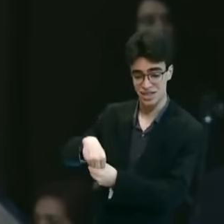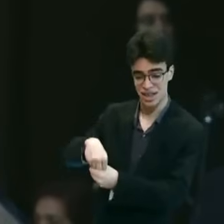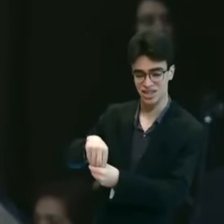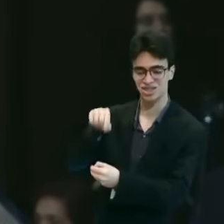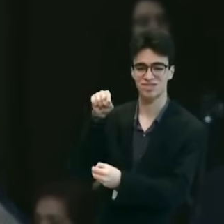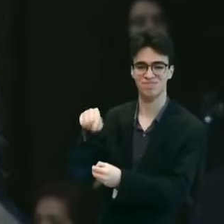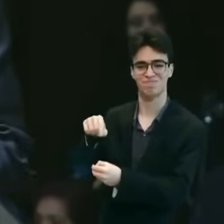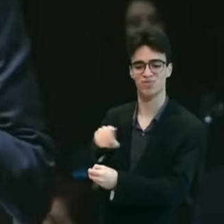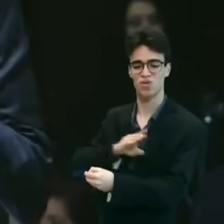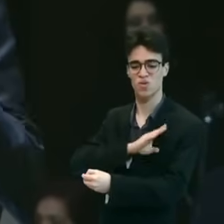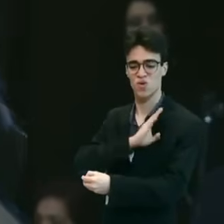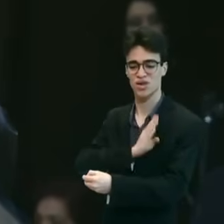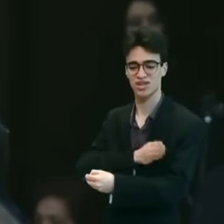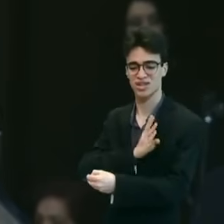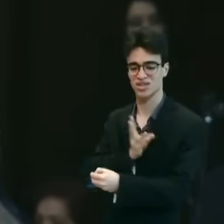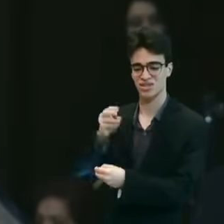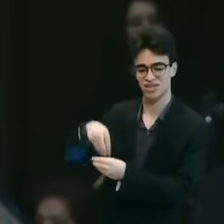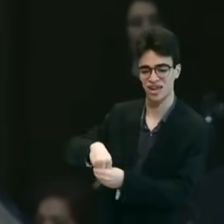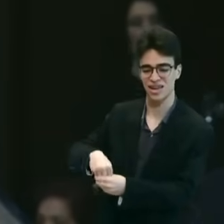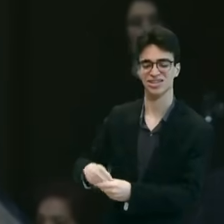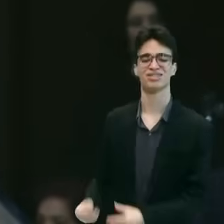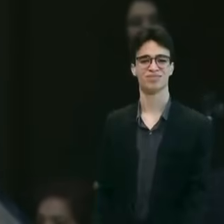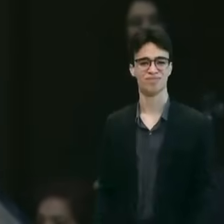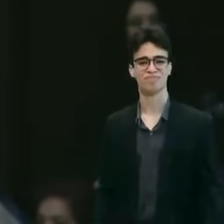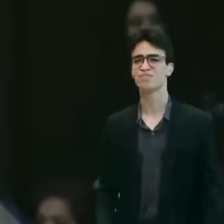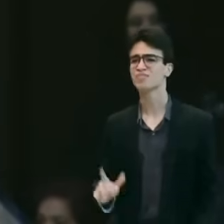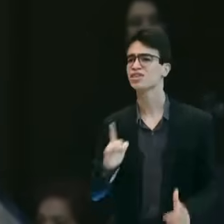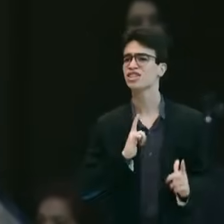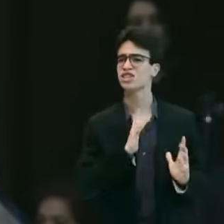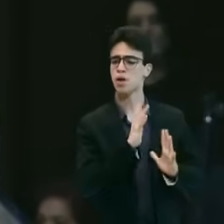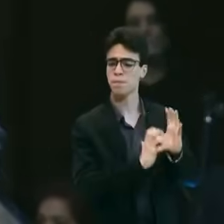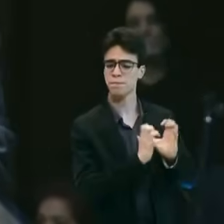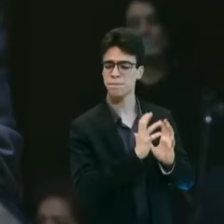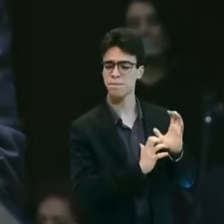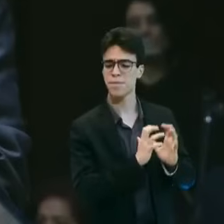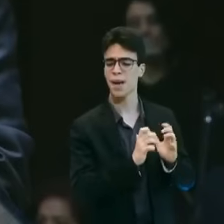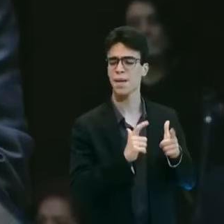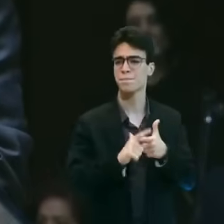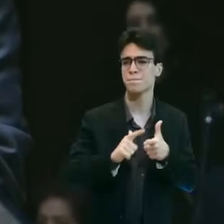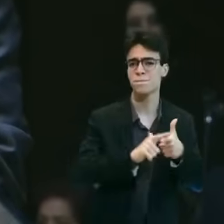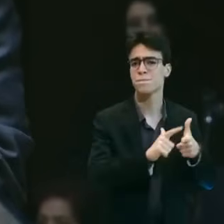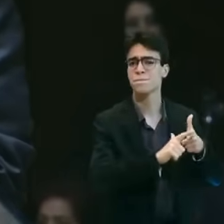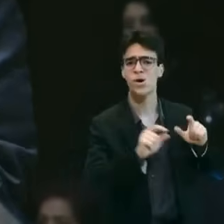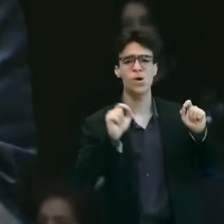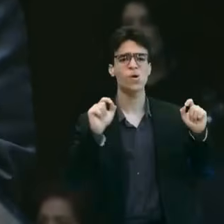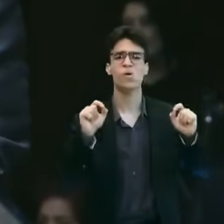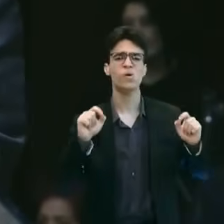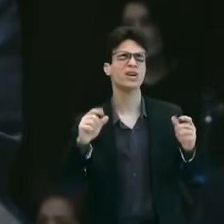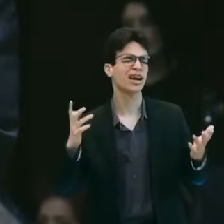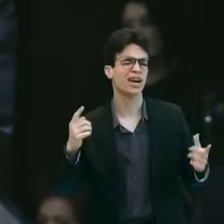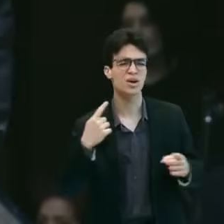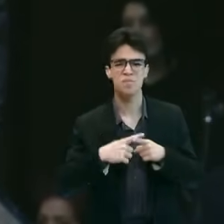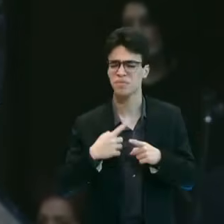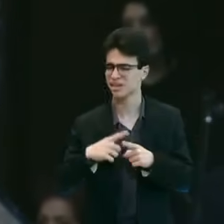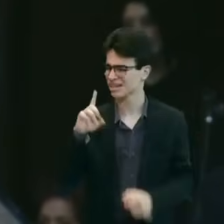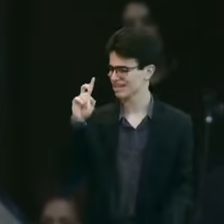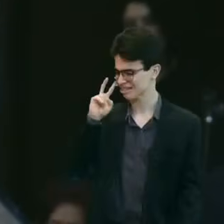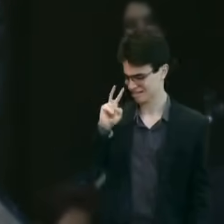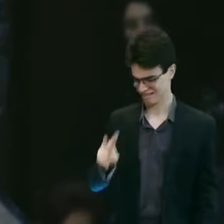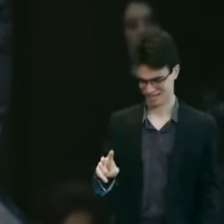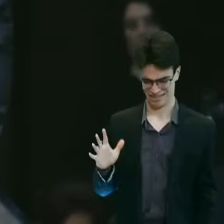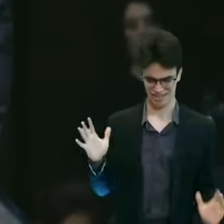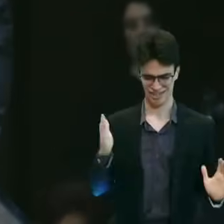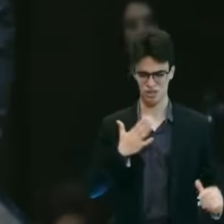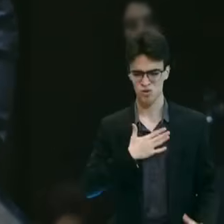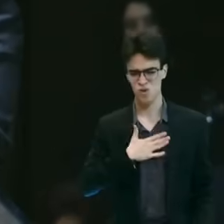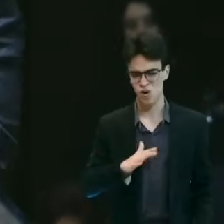Caim. Quais eram os conflitos que estavam lá dentro, que faziam com que Deus dissesse: eu não